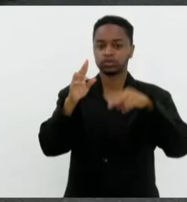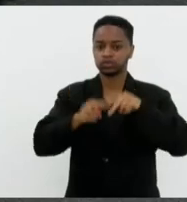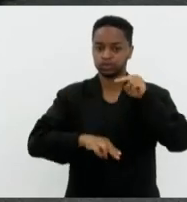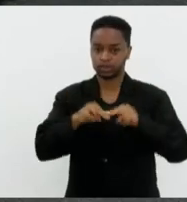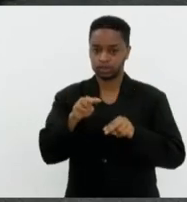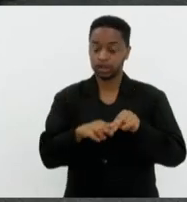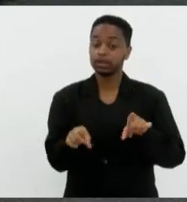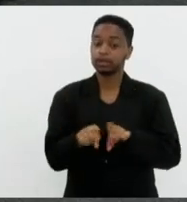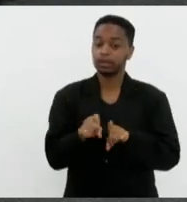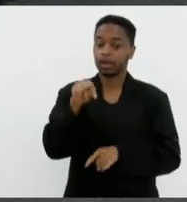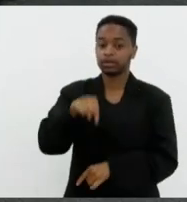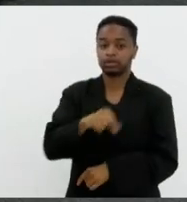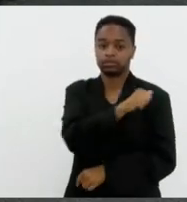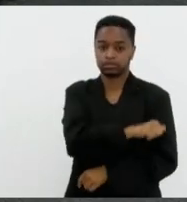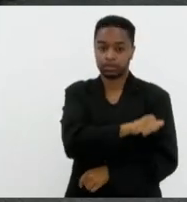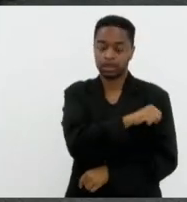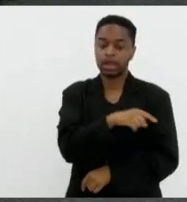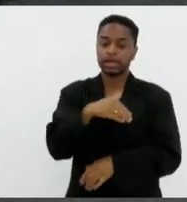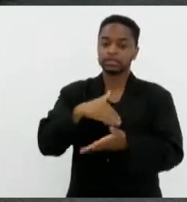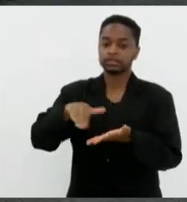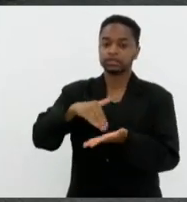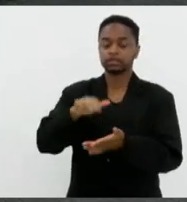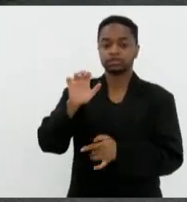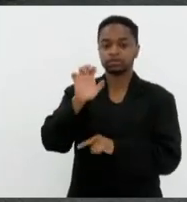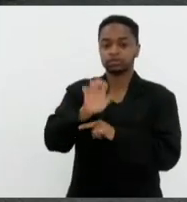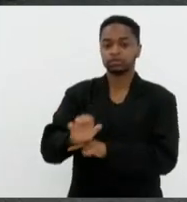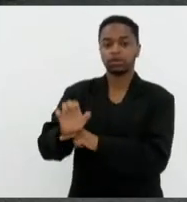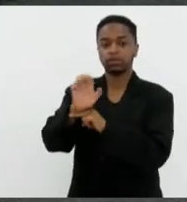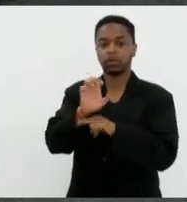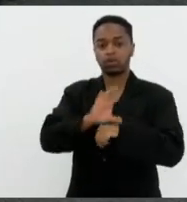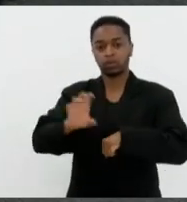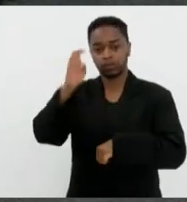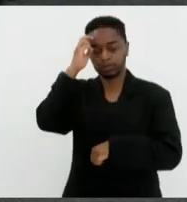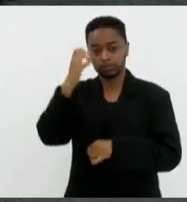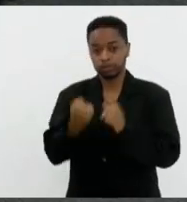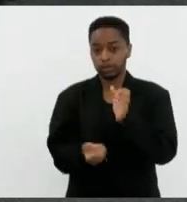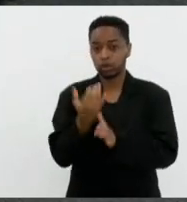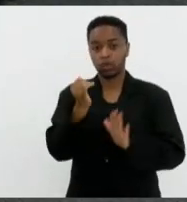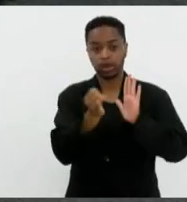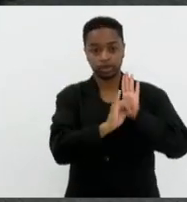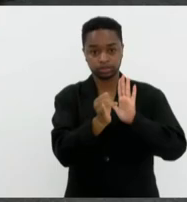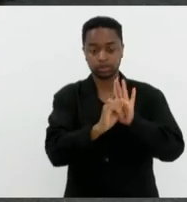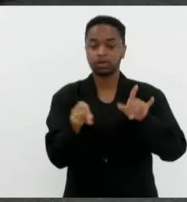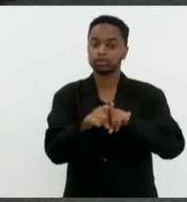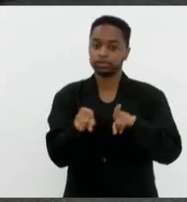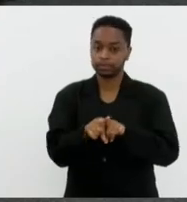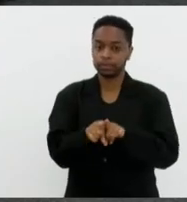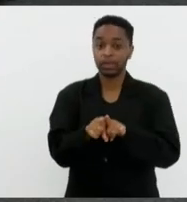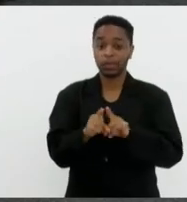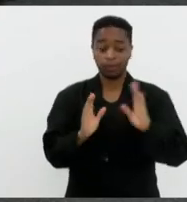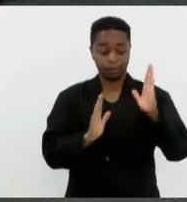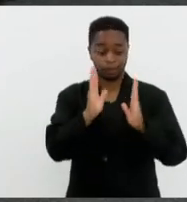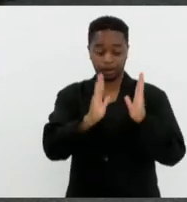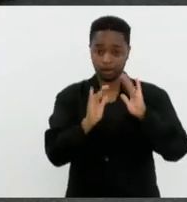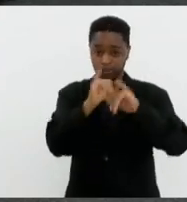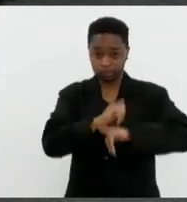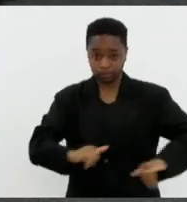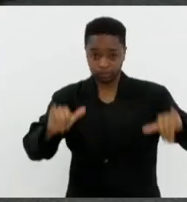Janeiro, a Secretaria de Estado de Cultura lançou um edital e, no lançamento desse